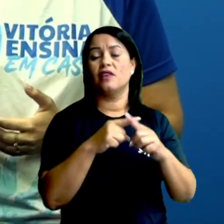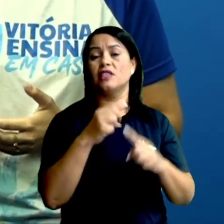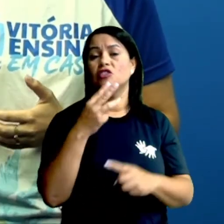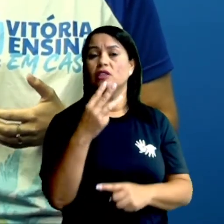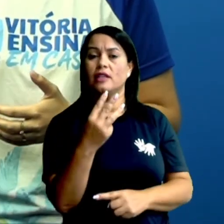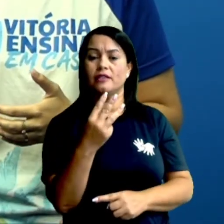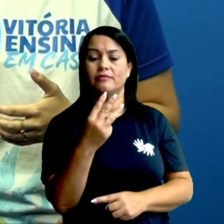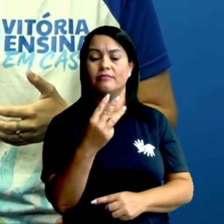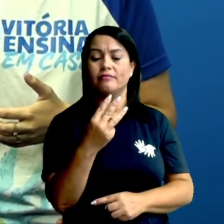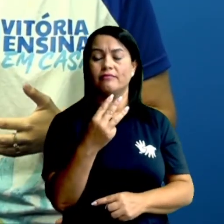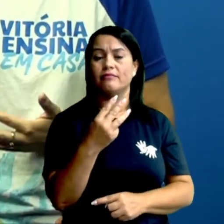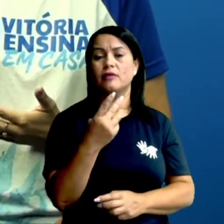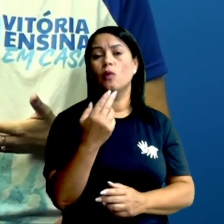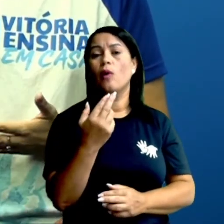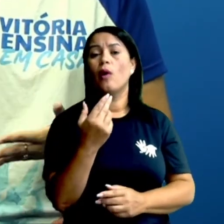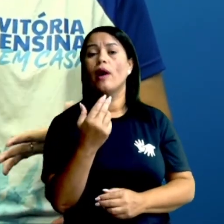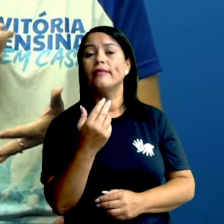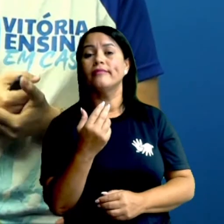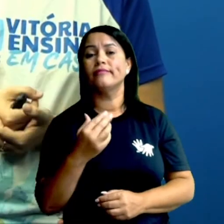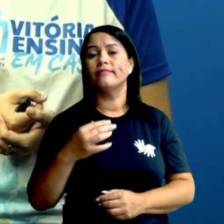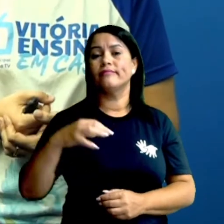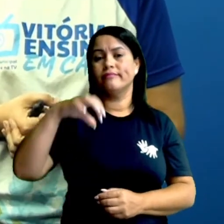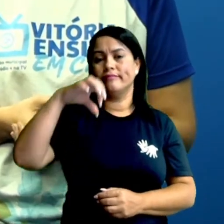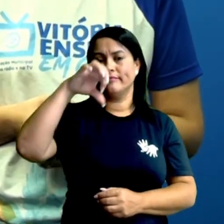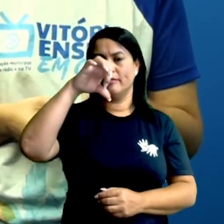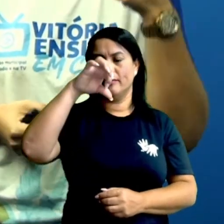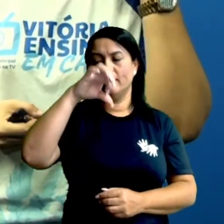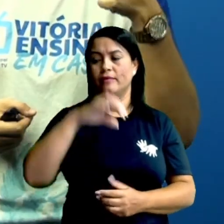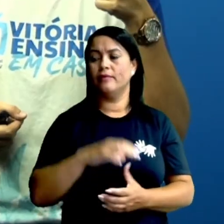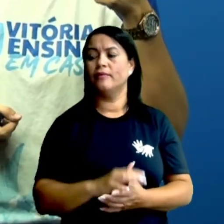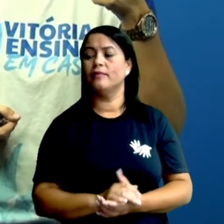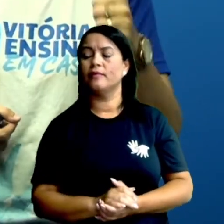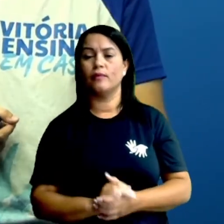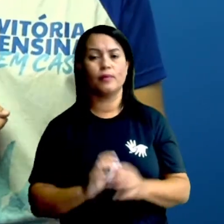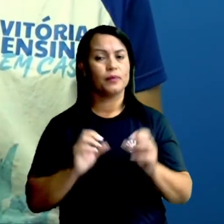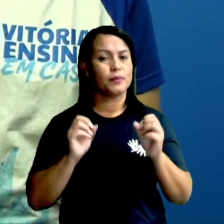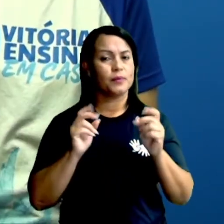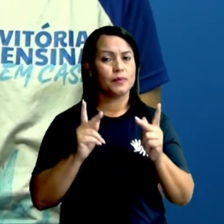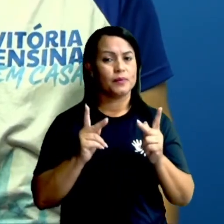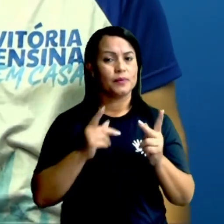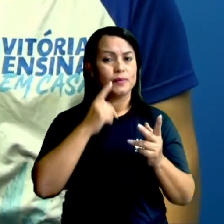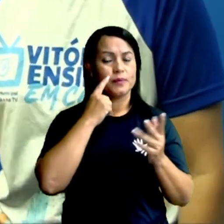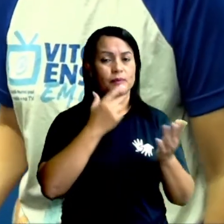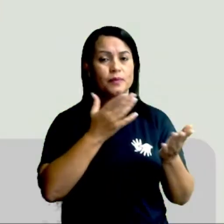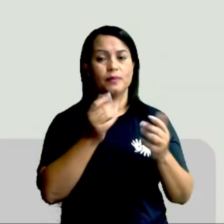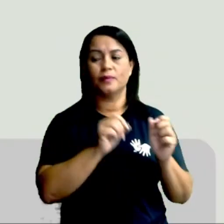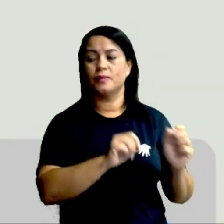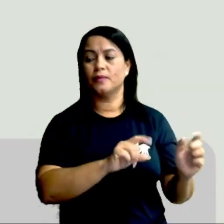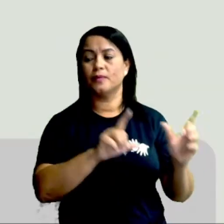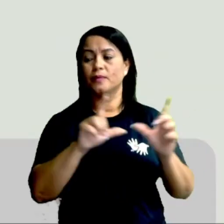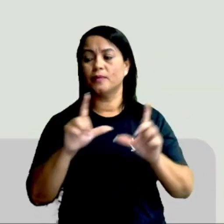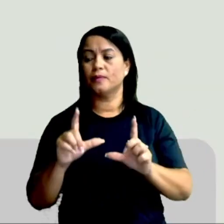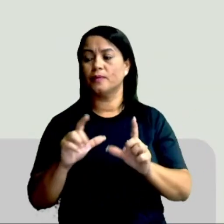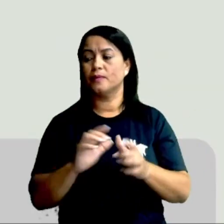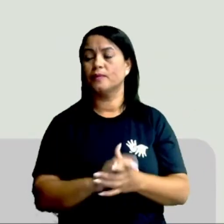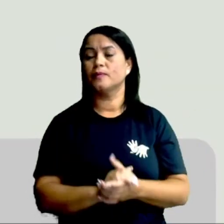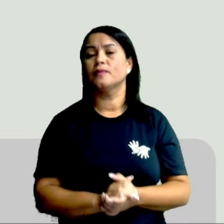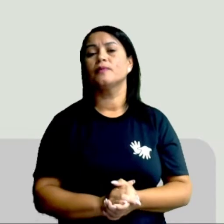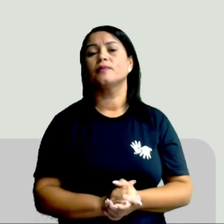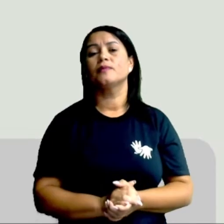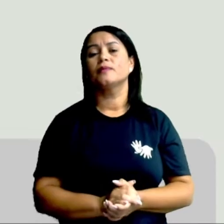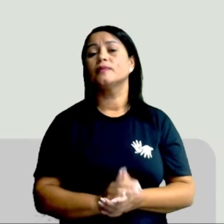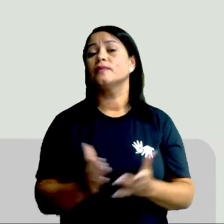3, tá? Que seria igual a quanto? A 9. Ok? Podemos ir para o nosso próximo